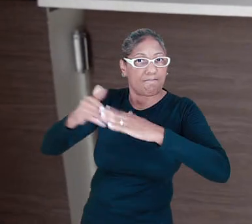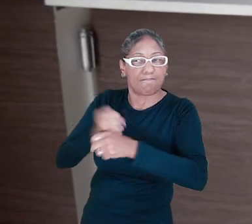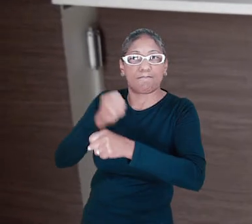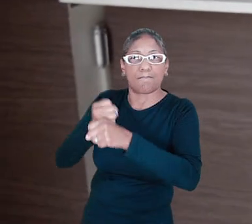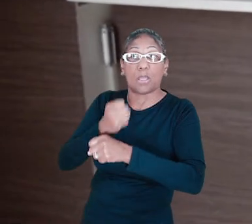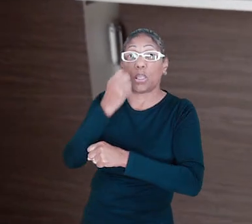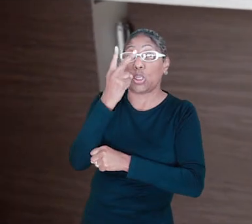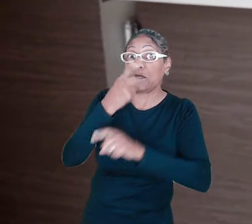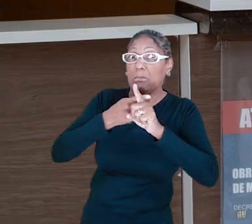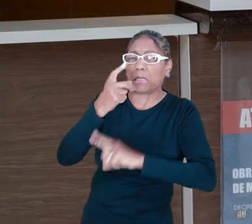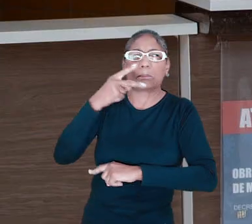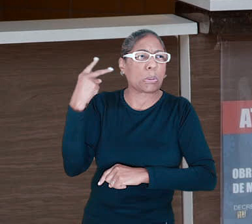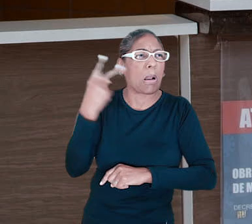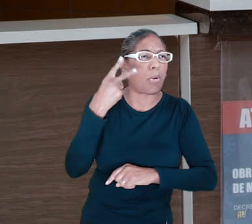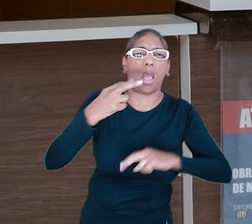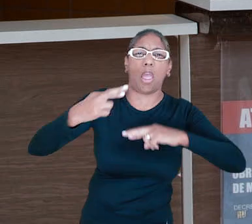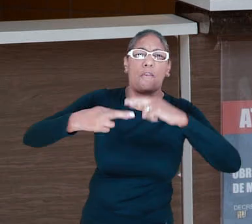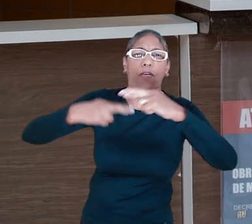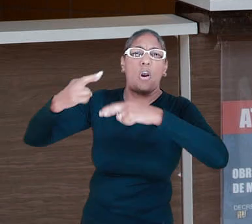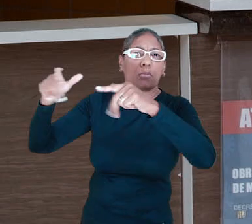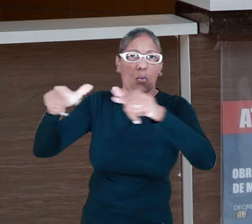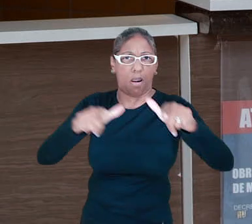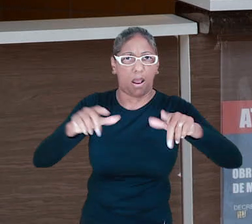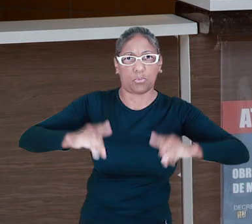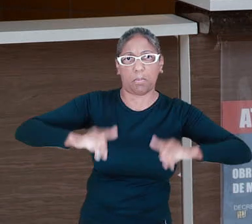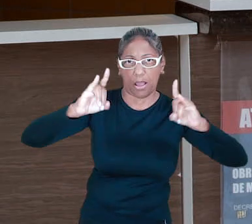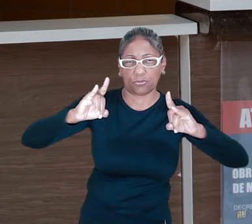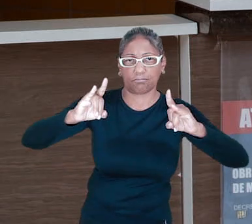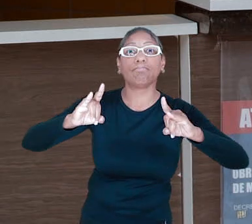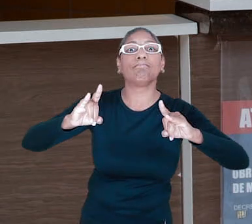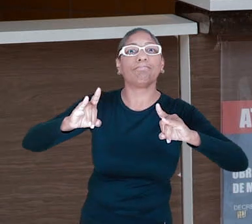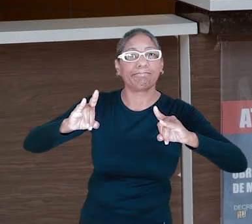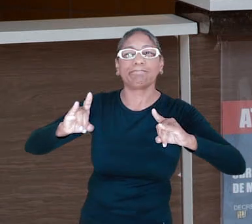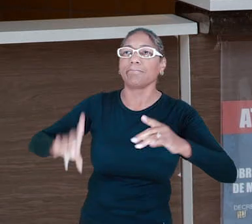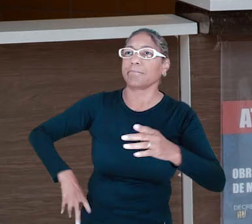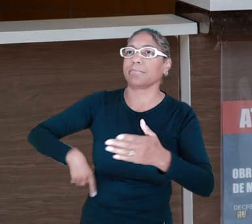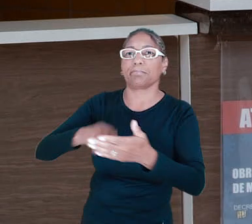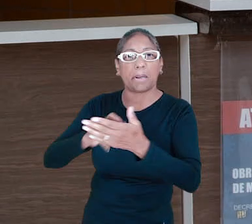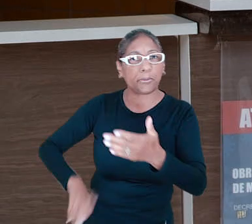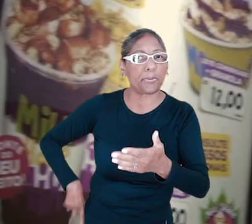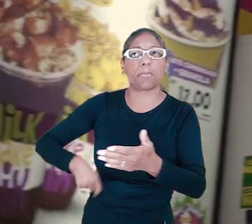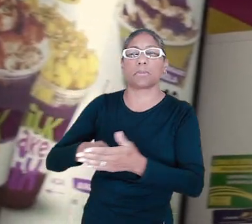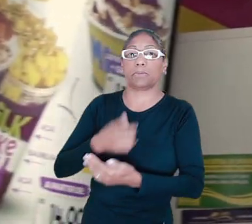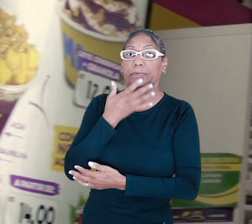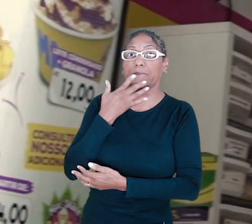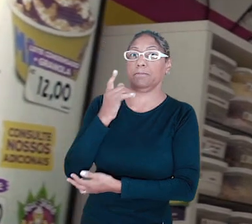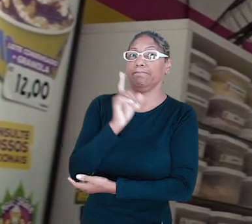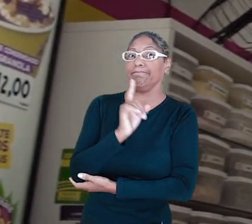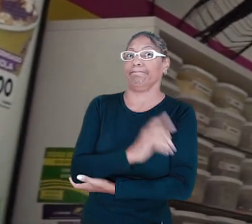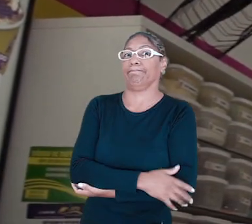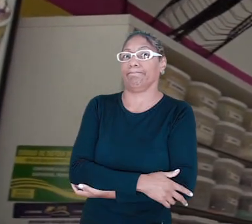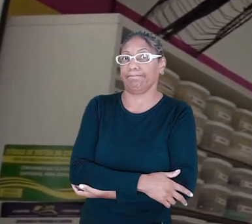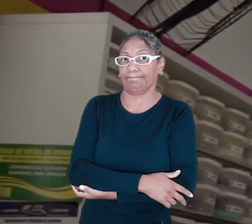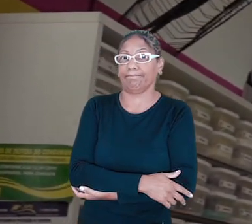necessidades. Foram 2 meses aí de reforma do ambiente. E aí a gente só tendo gastos, que não é fácil.